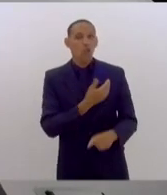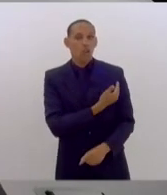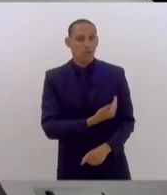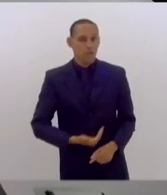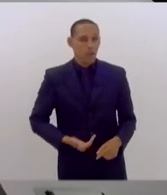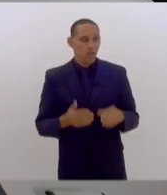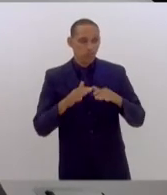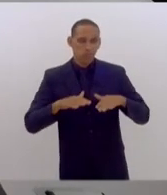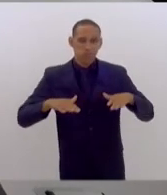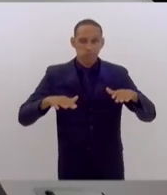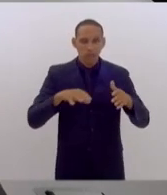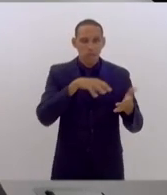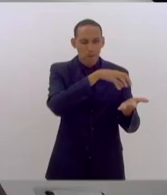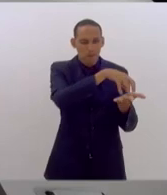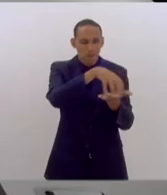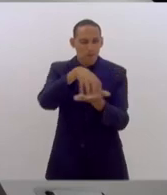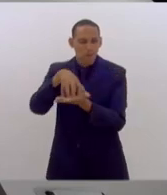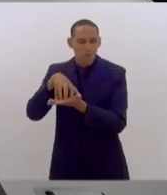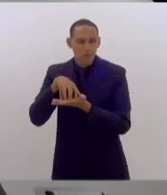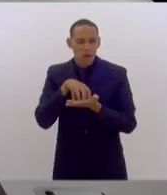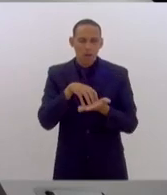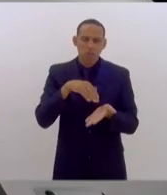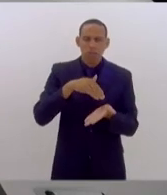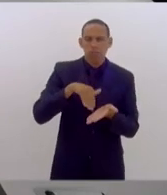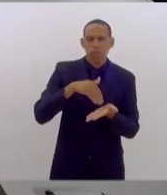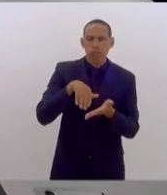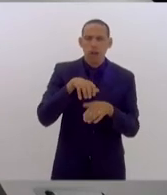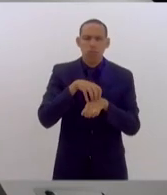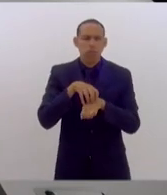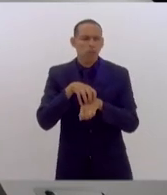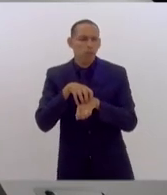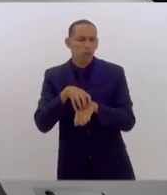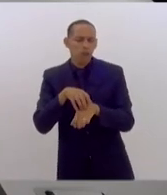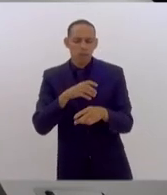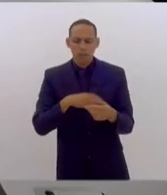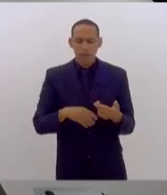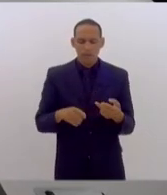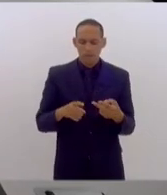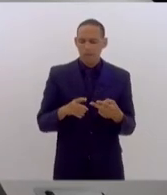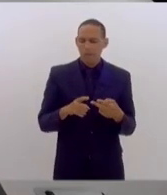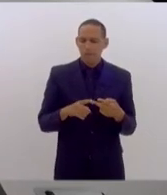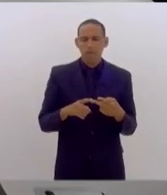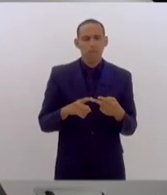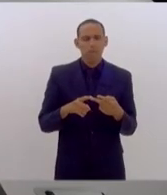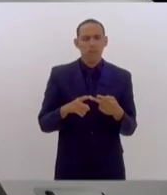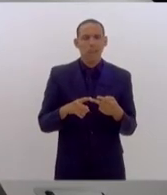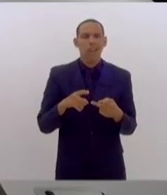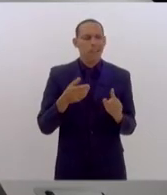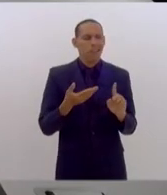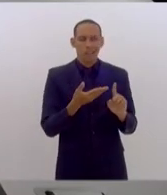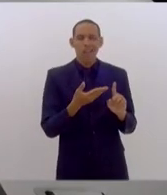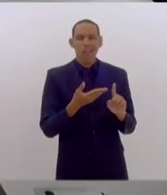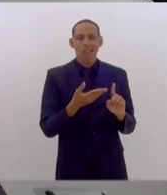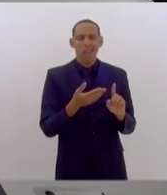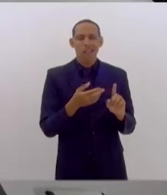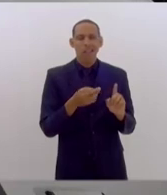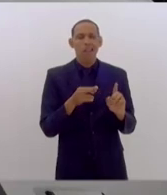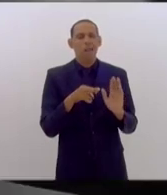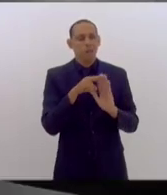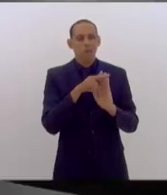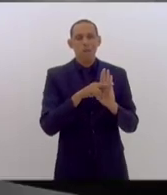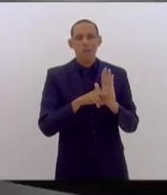com as suas instâncias Secretaria de transportes agência reguladora